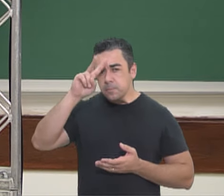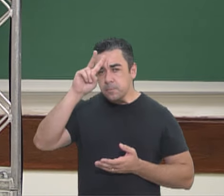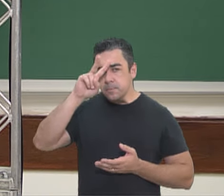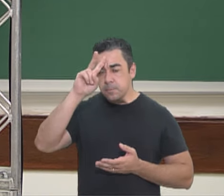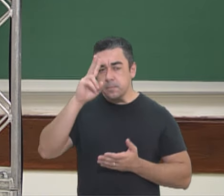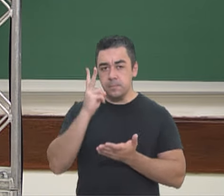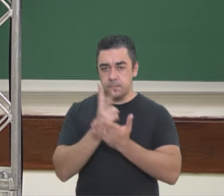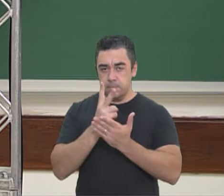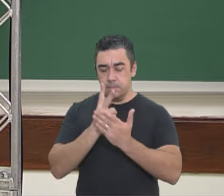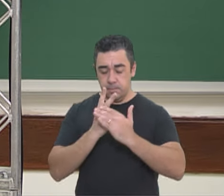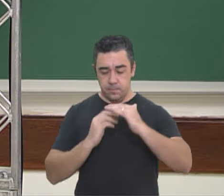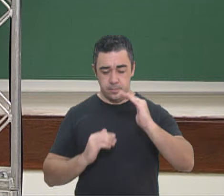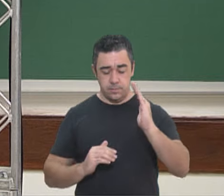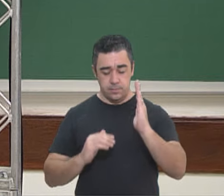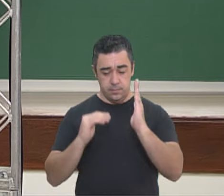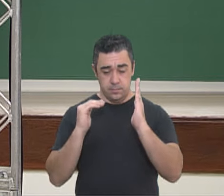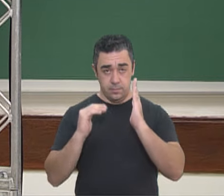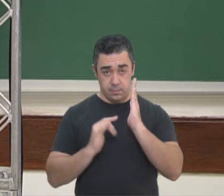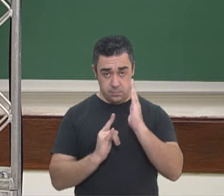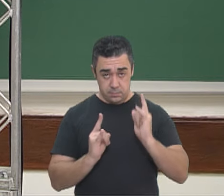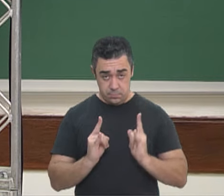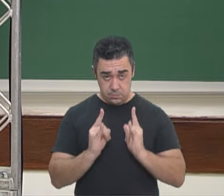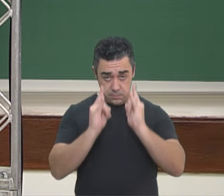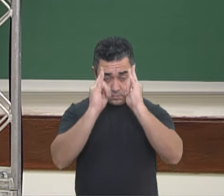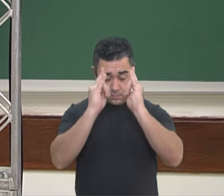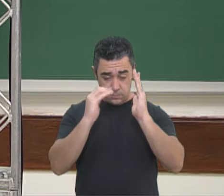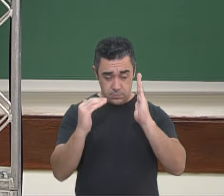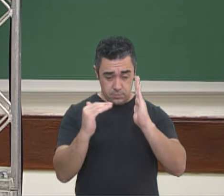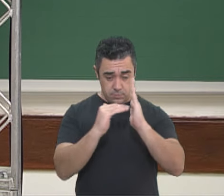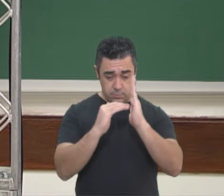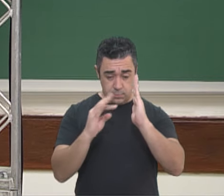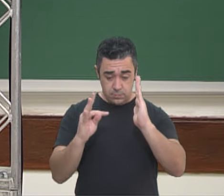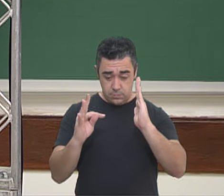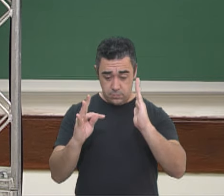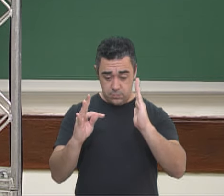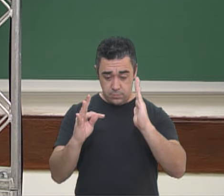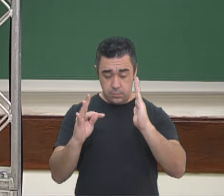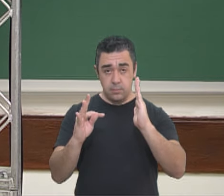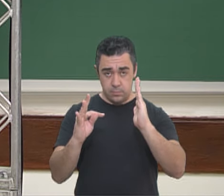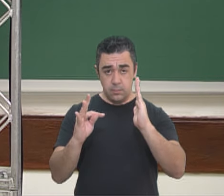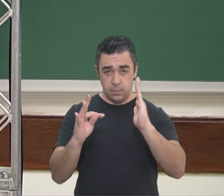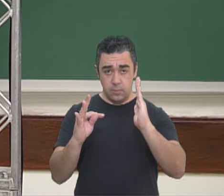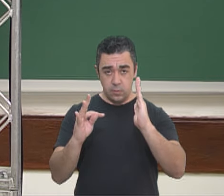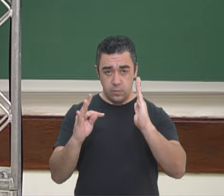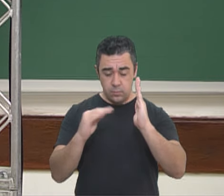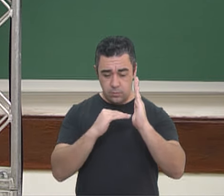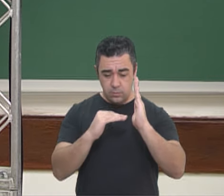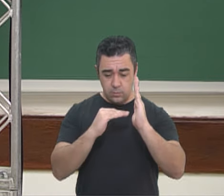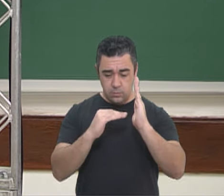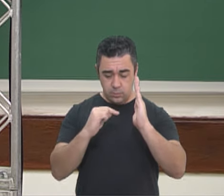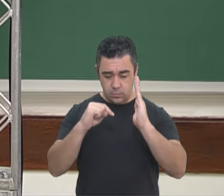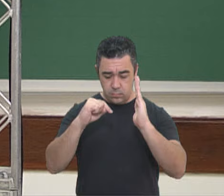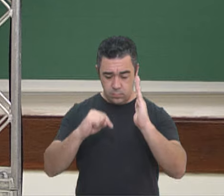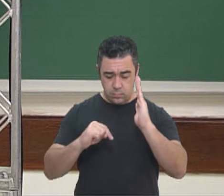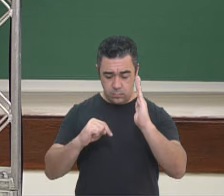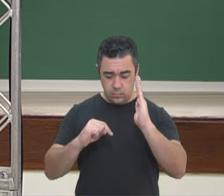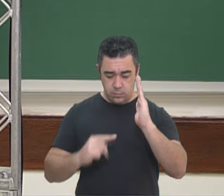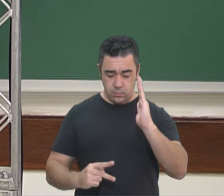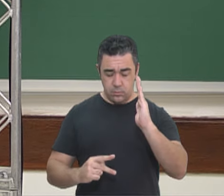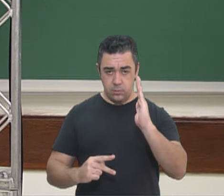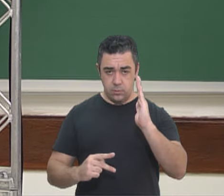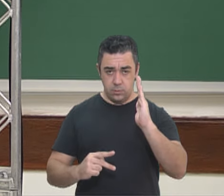ver? Olha lá, desci 2, certo? Depois eu fiz o quê?